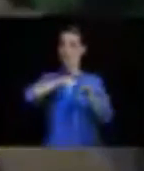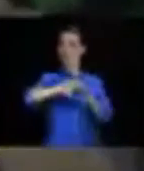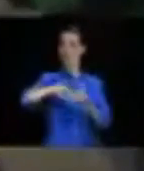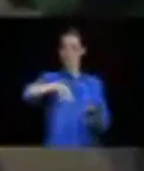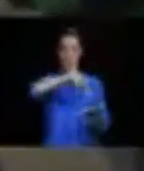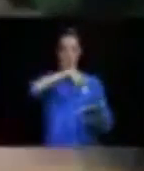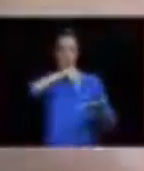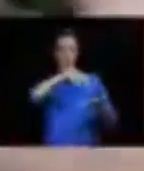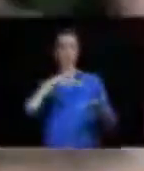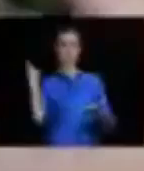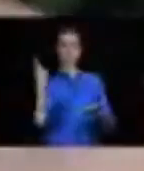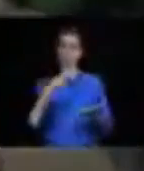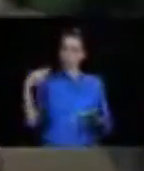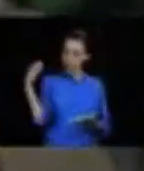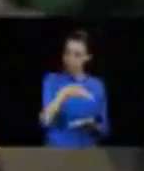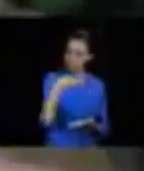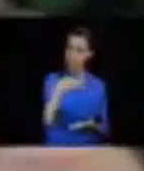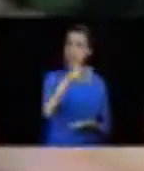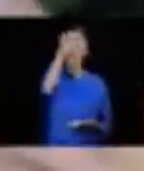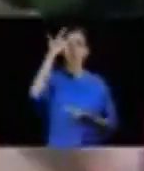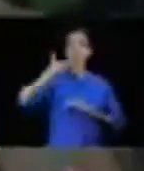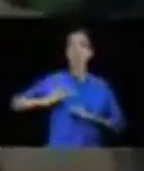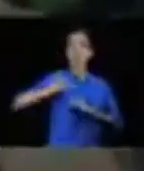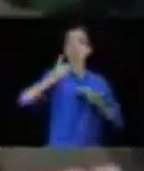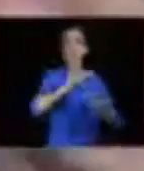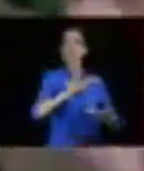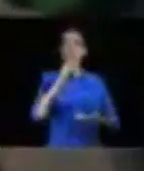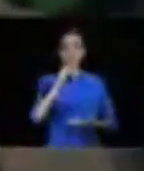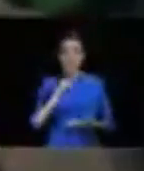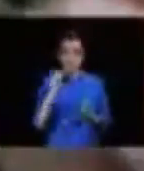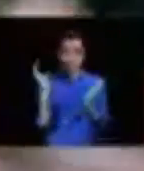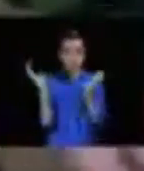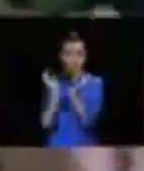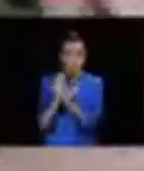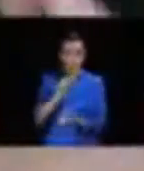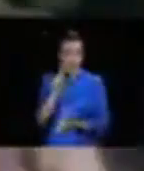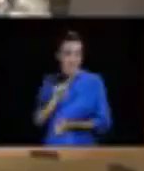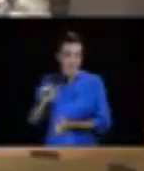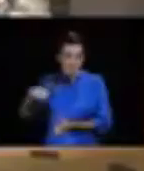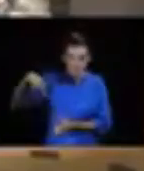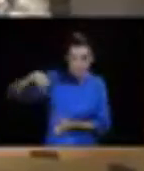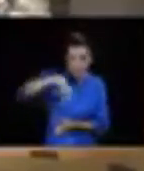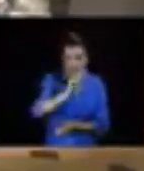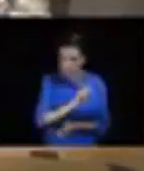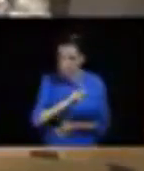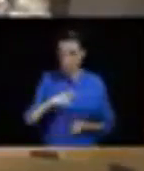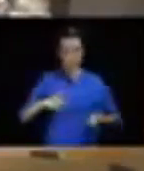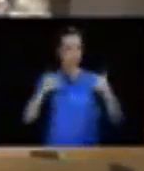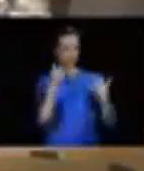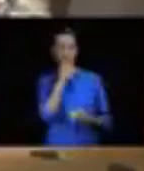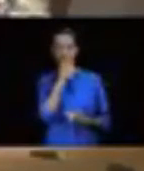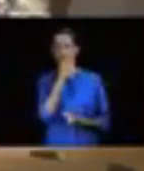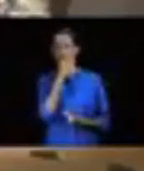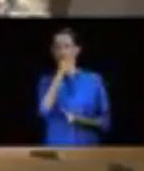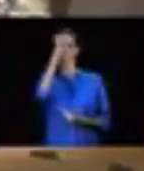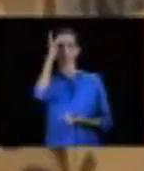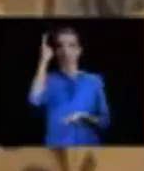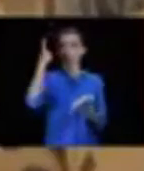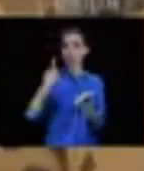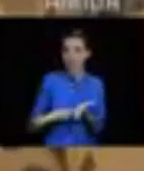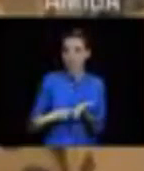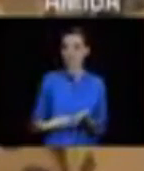de formatura, nós participávamos, éramos chamados. Se não for a turma de Zé, não vai ter